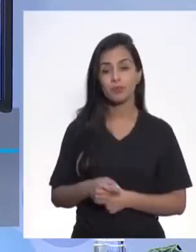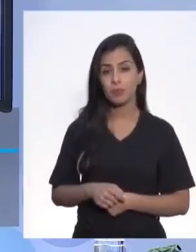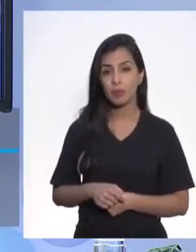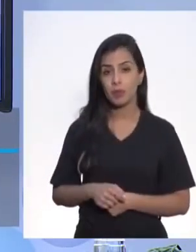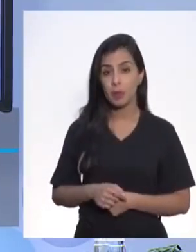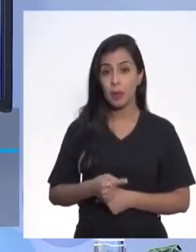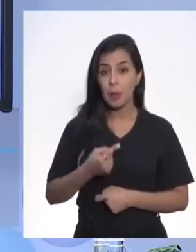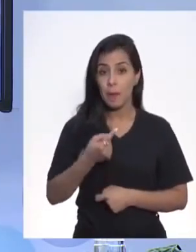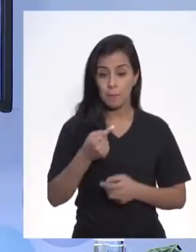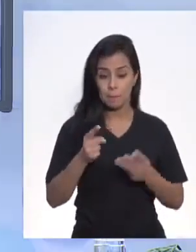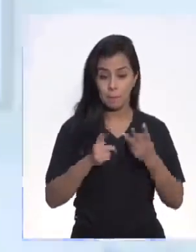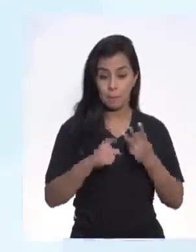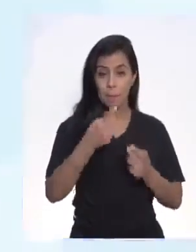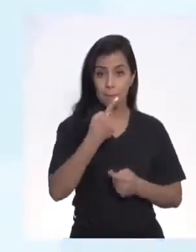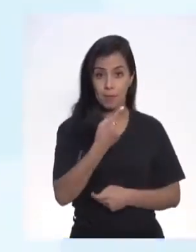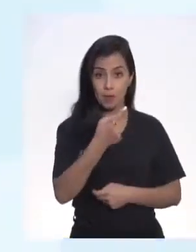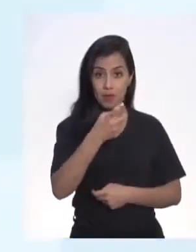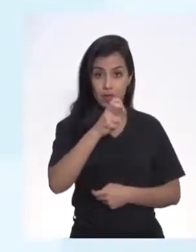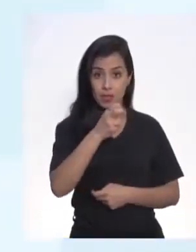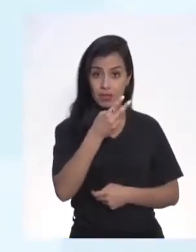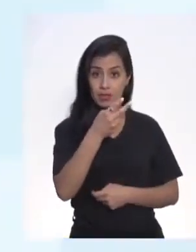R$1.520.